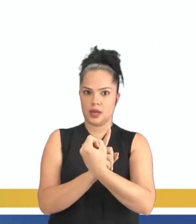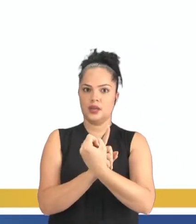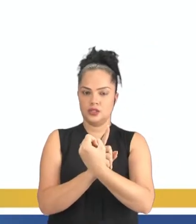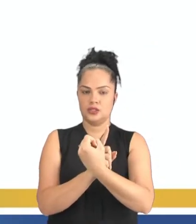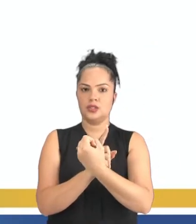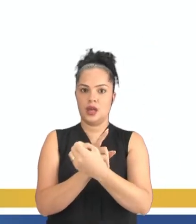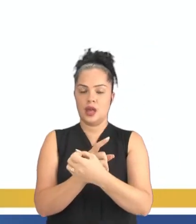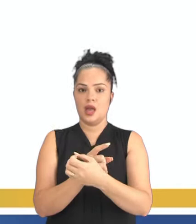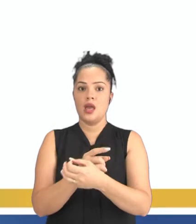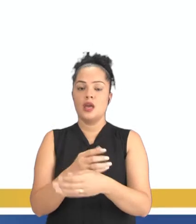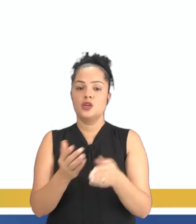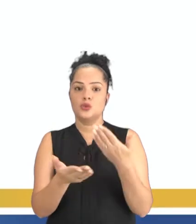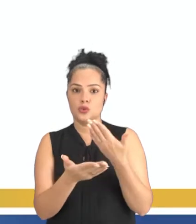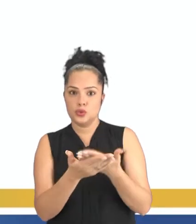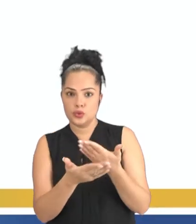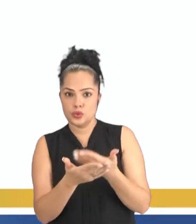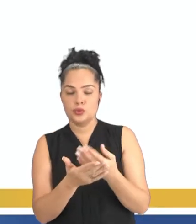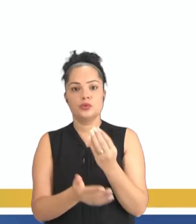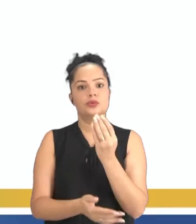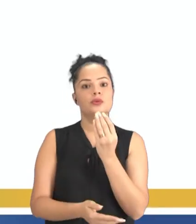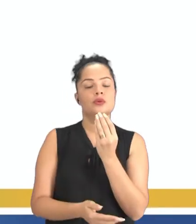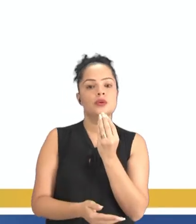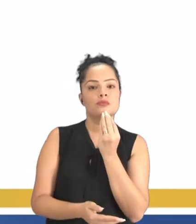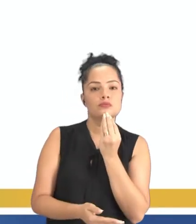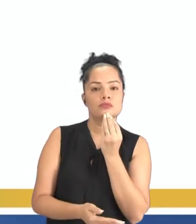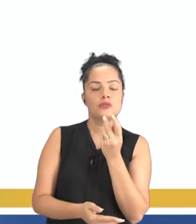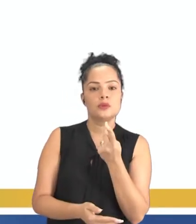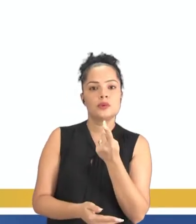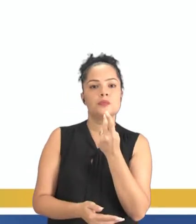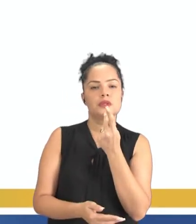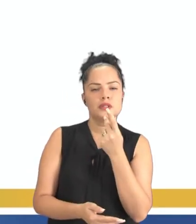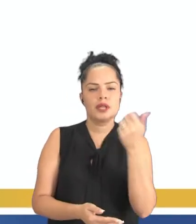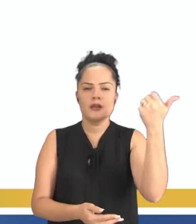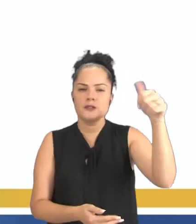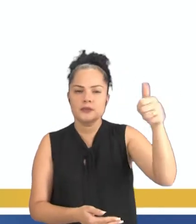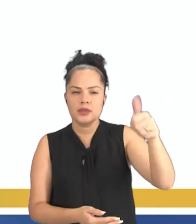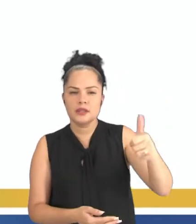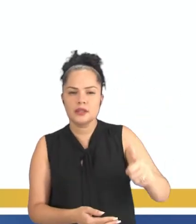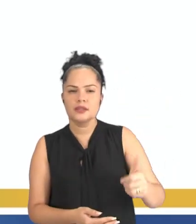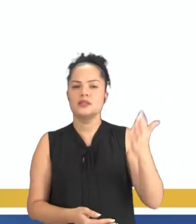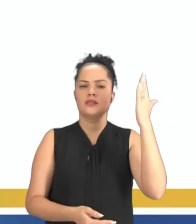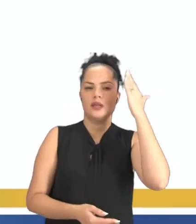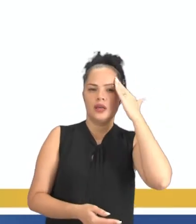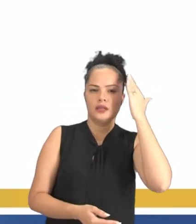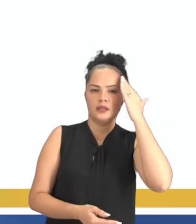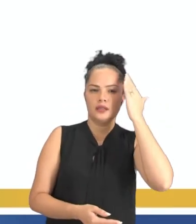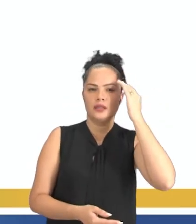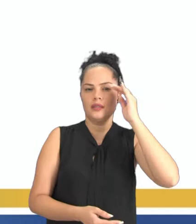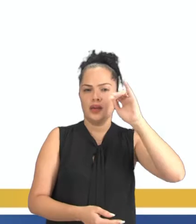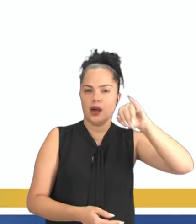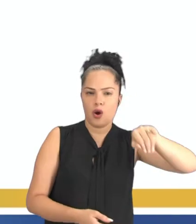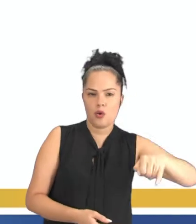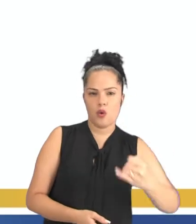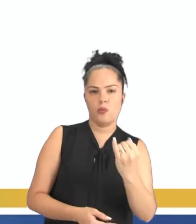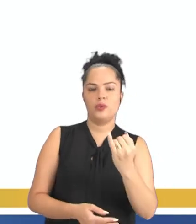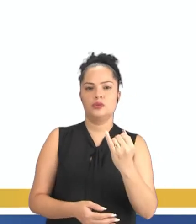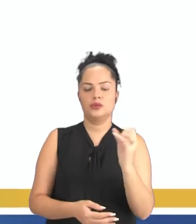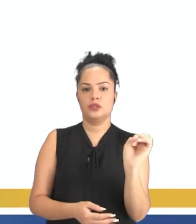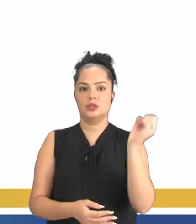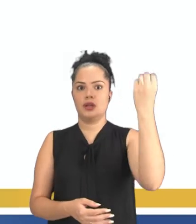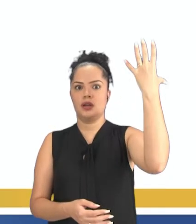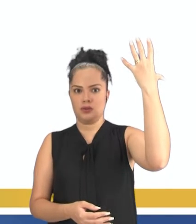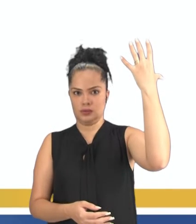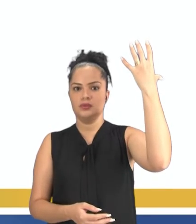como probabilidade faz a análise desses eventos para entender quais são as chances reais de eles